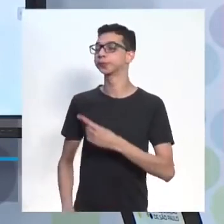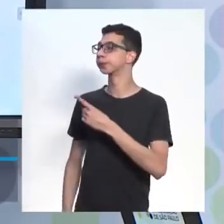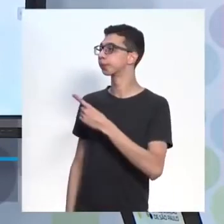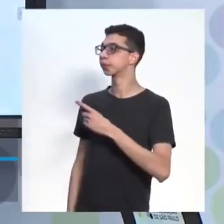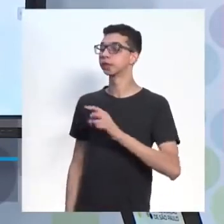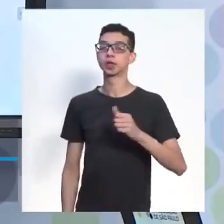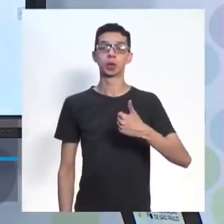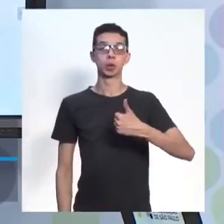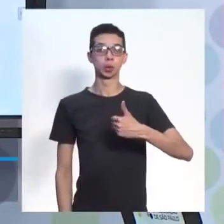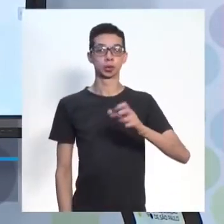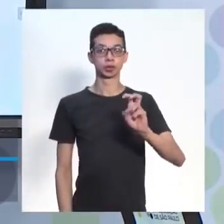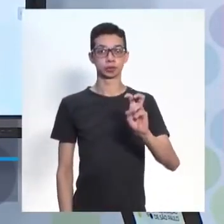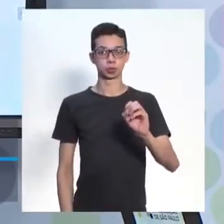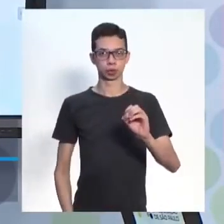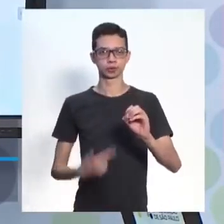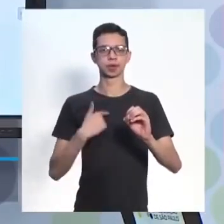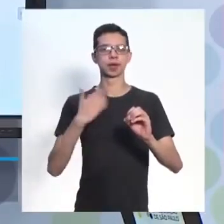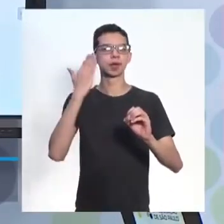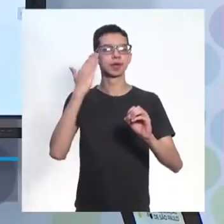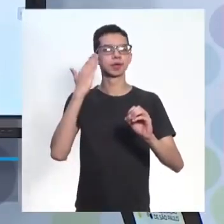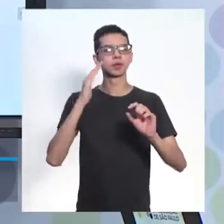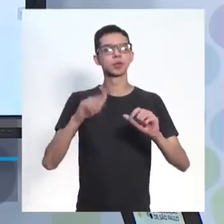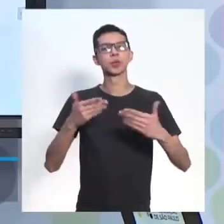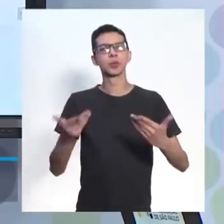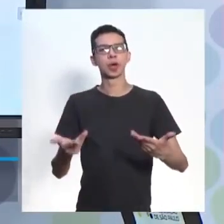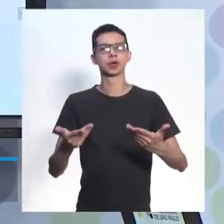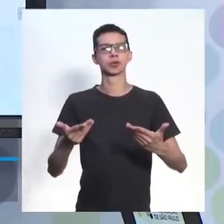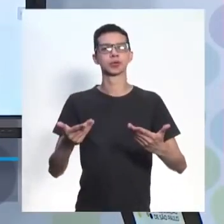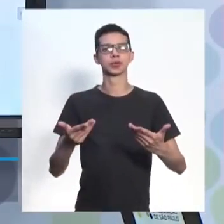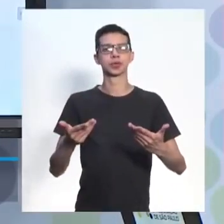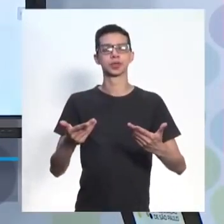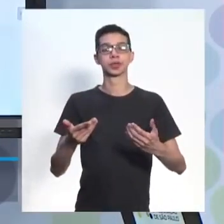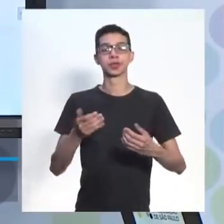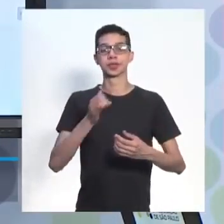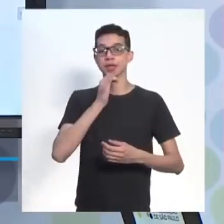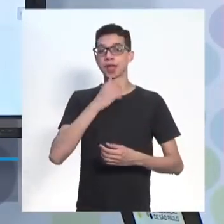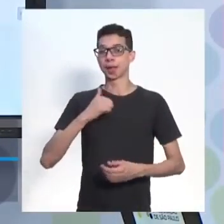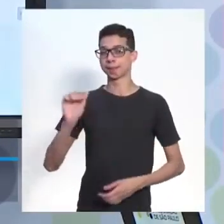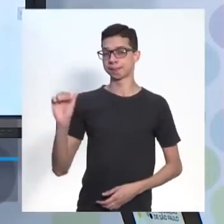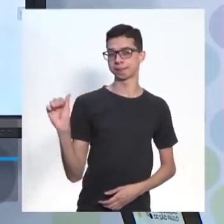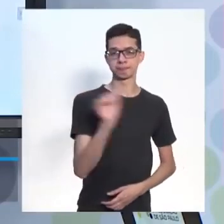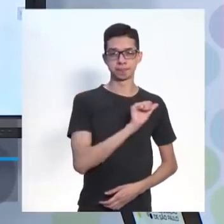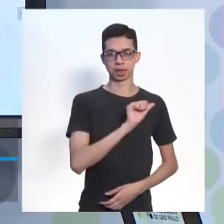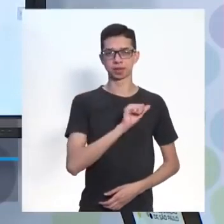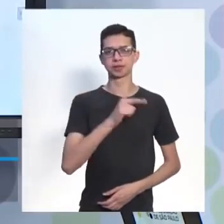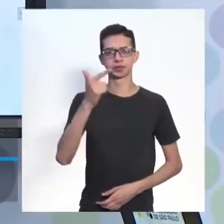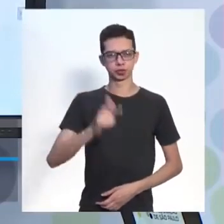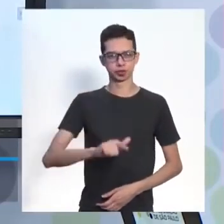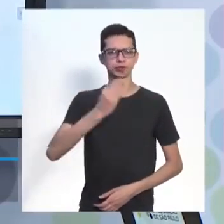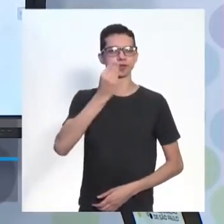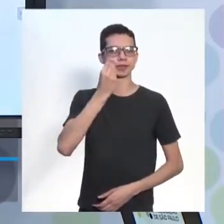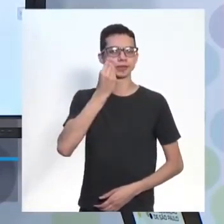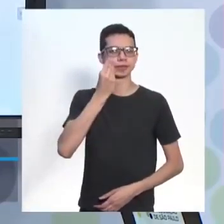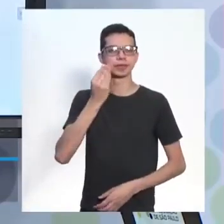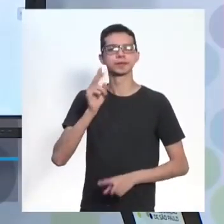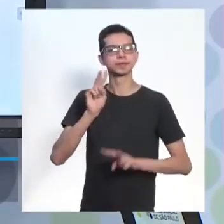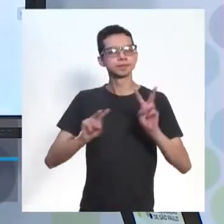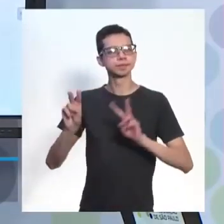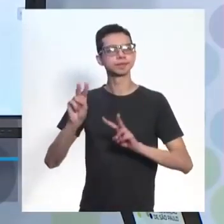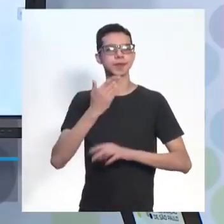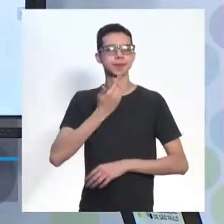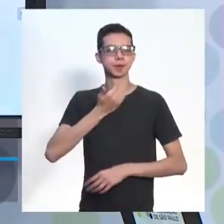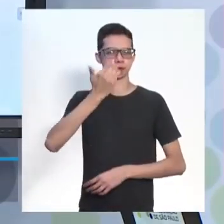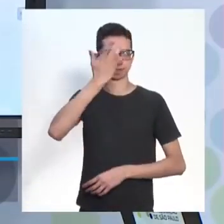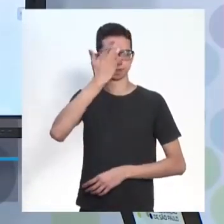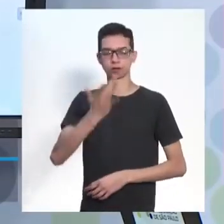pelo vértice, eu sei que esse aqui é 150, né? Eu vou até apagar tudo para a gente tentar ver aqui de uma forma um pouquinho